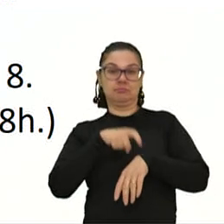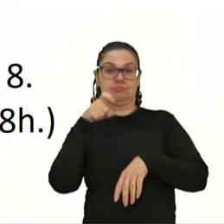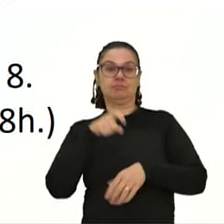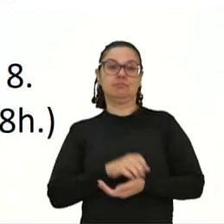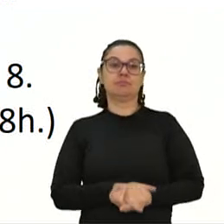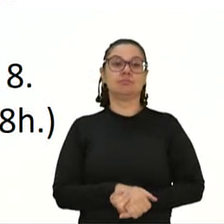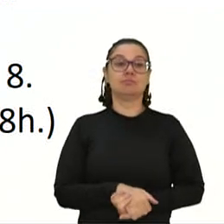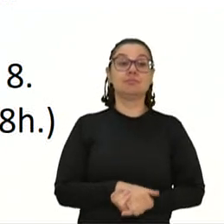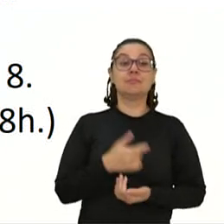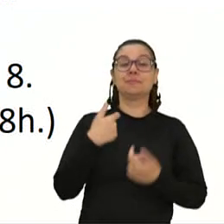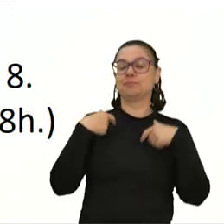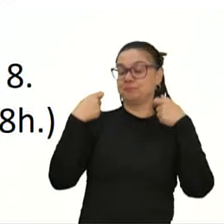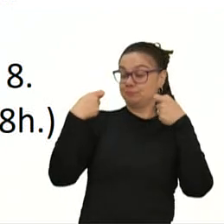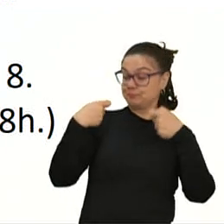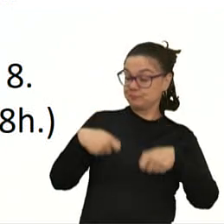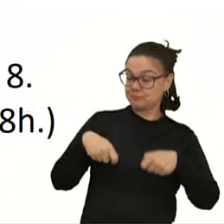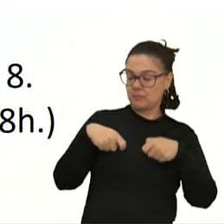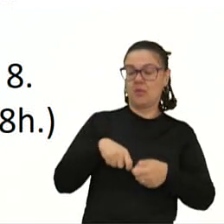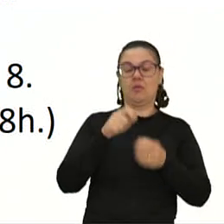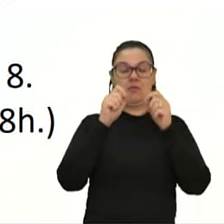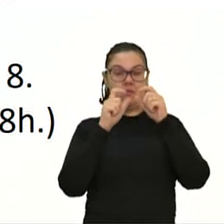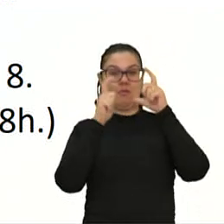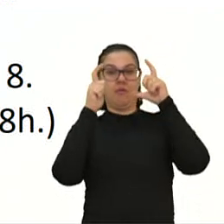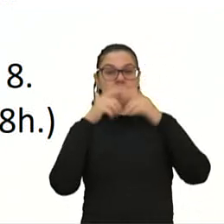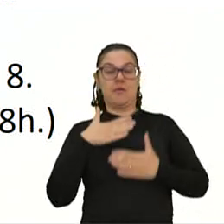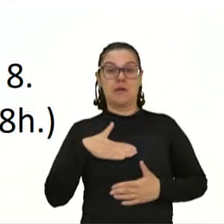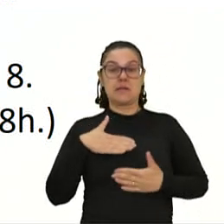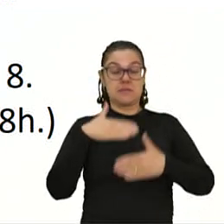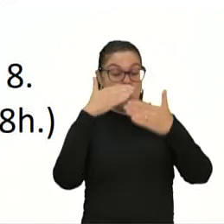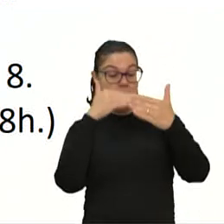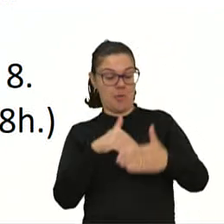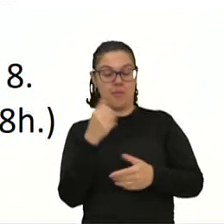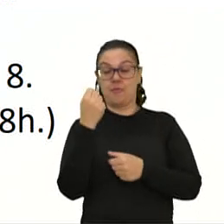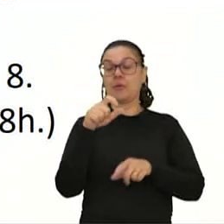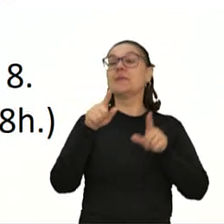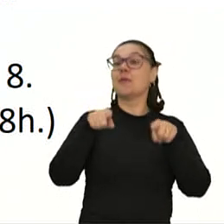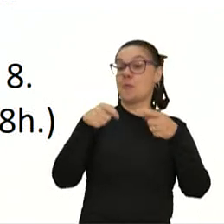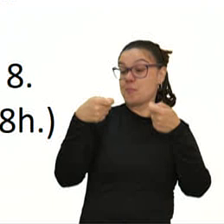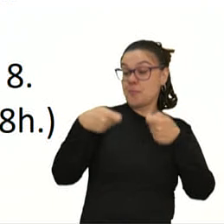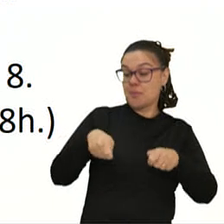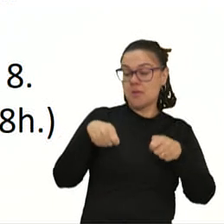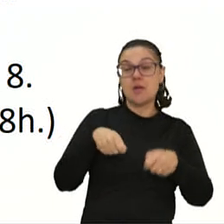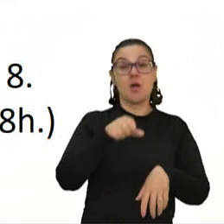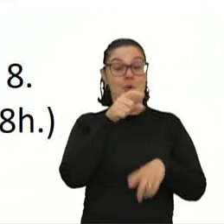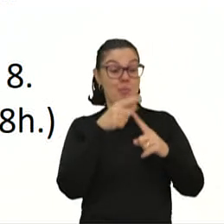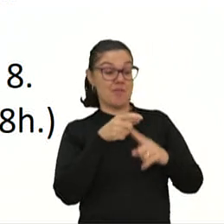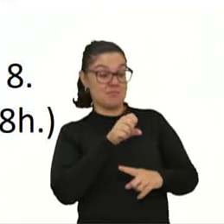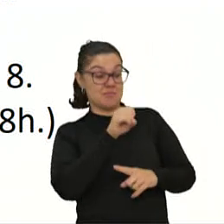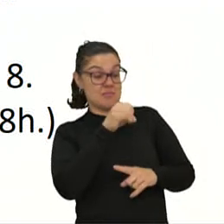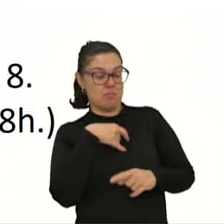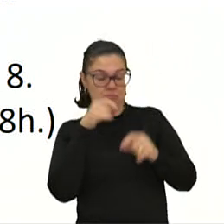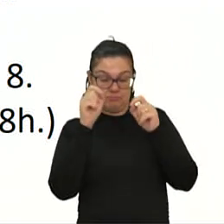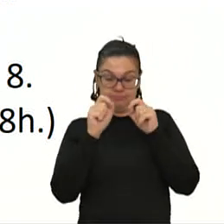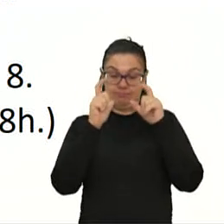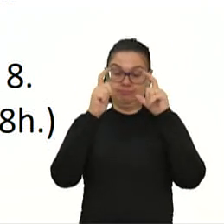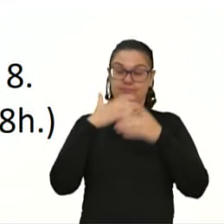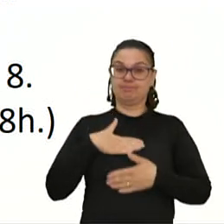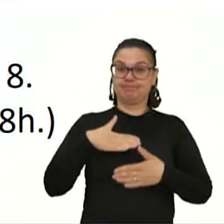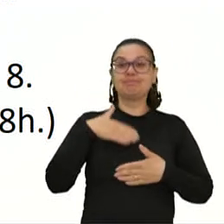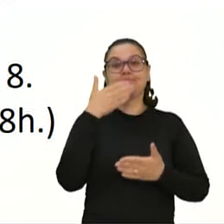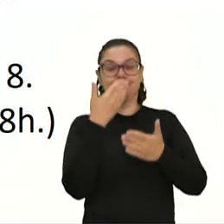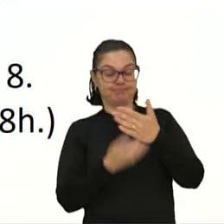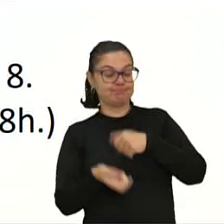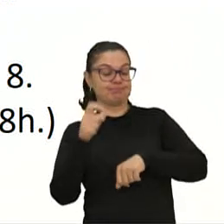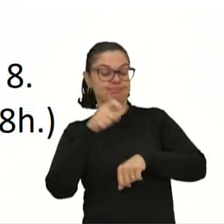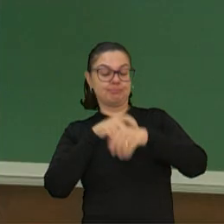ó, eu terei que acordar cedo, o exame é às 8. Aqui a gente tem uma necessidade. Se eu não acordar cedo, eu vou